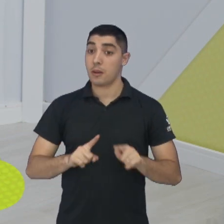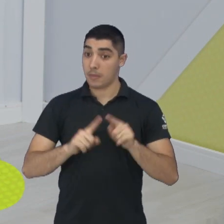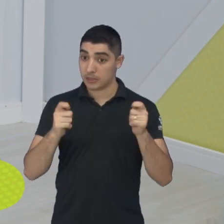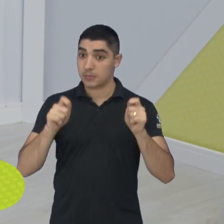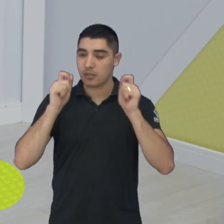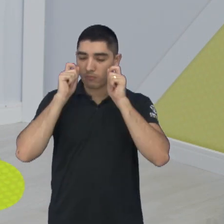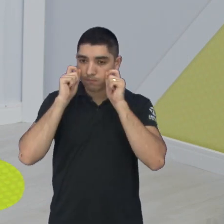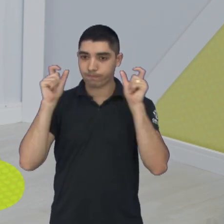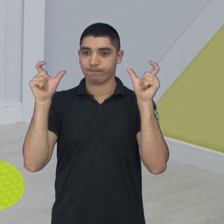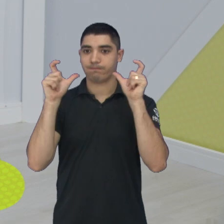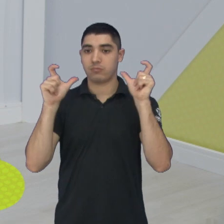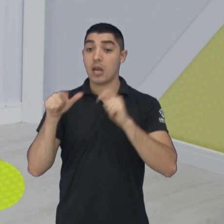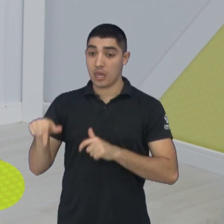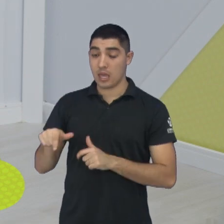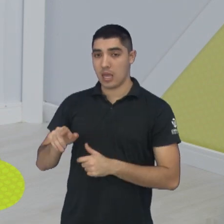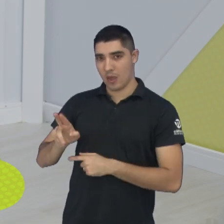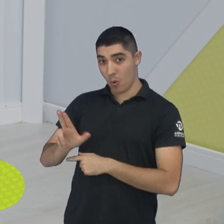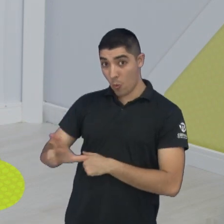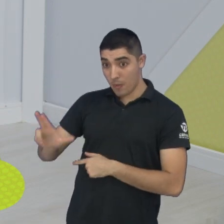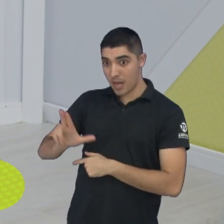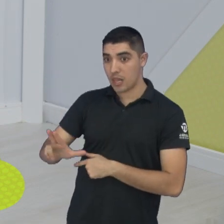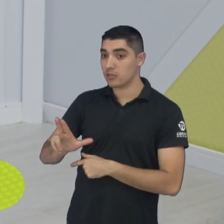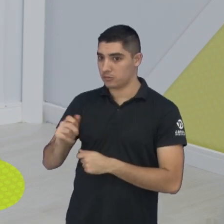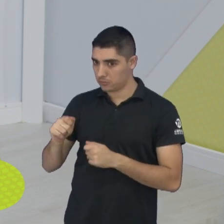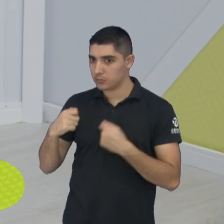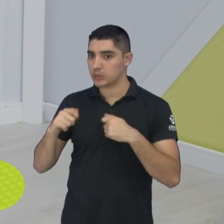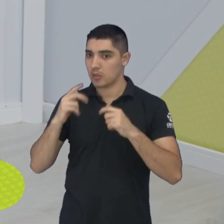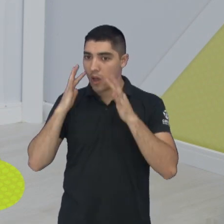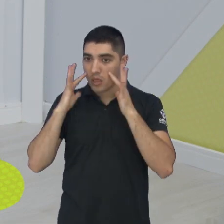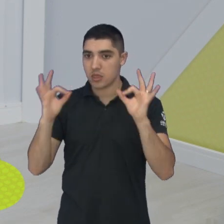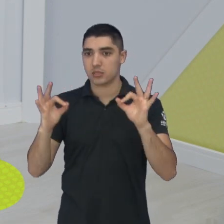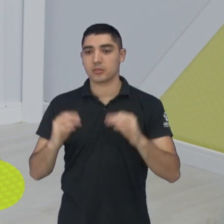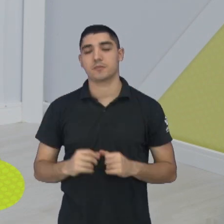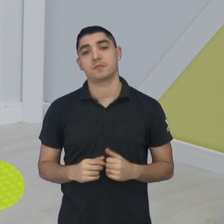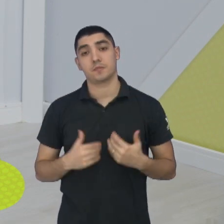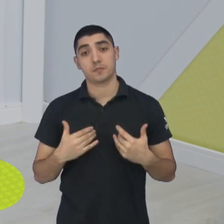alerta foi ligado em relação a essas últimas 2 derrotas, tá certo? Brunão, para a gente ir para o